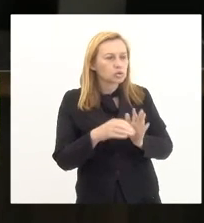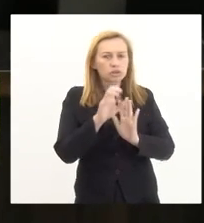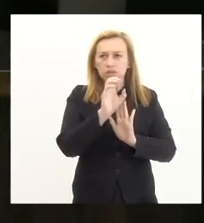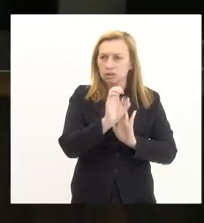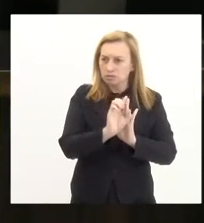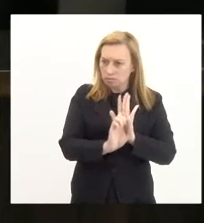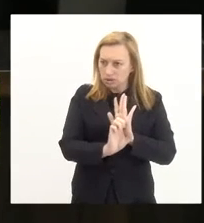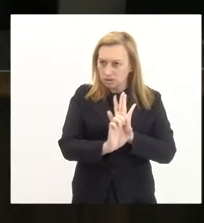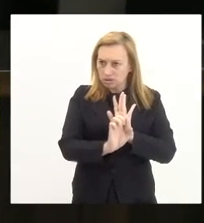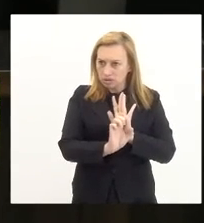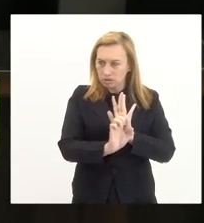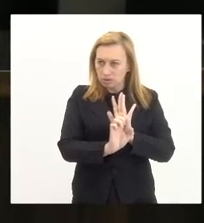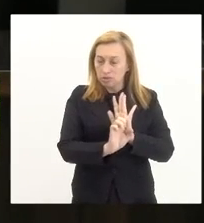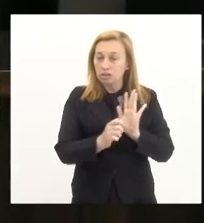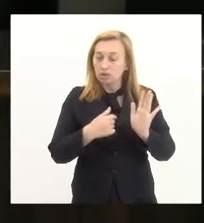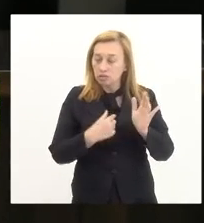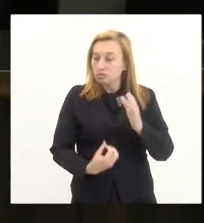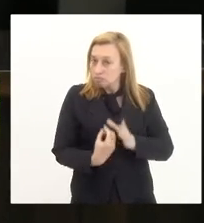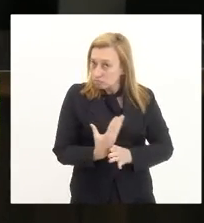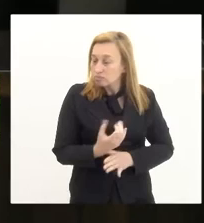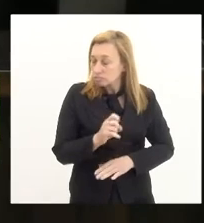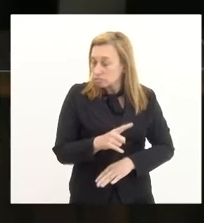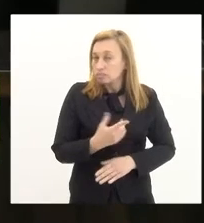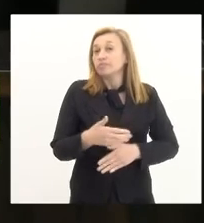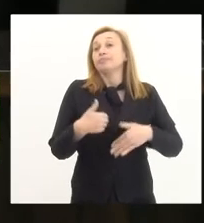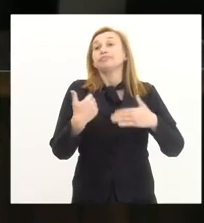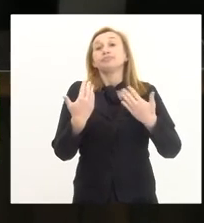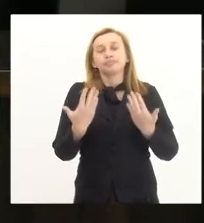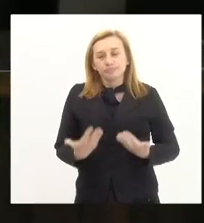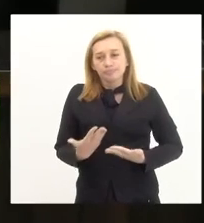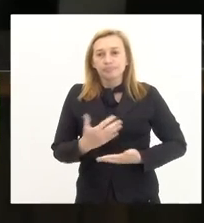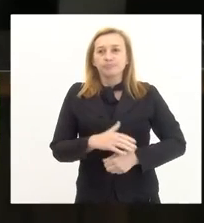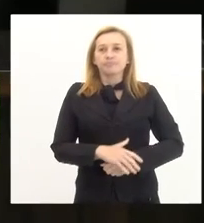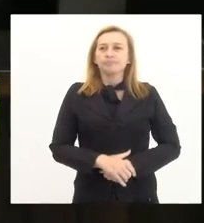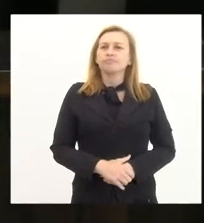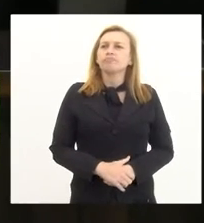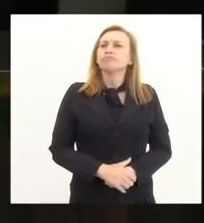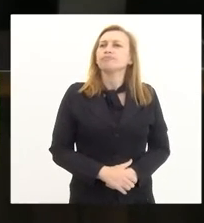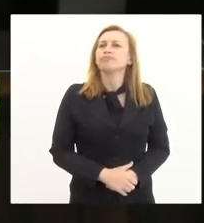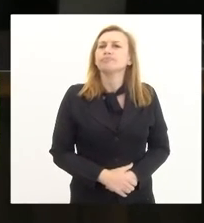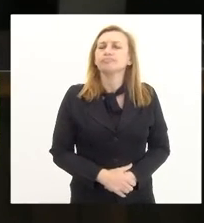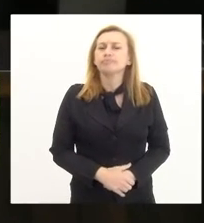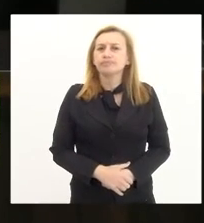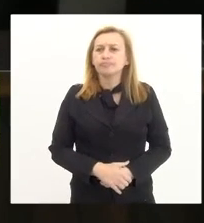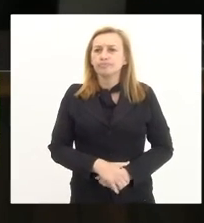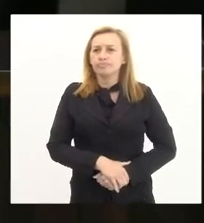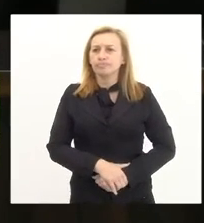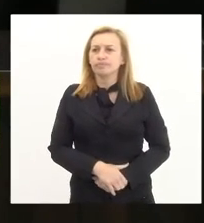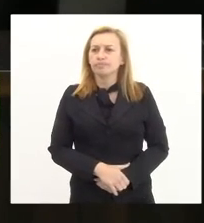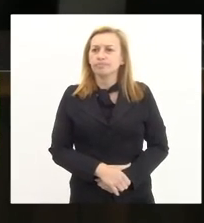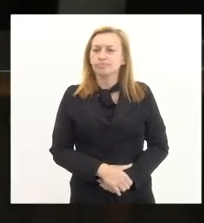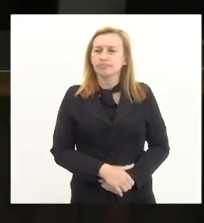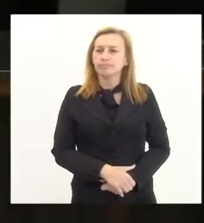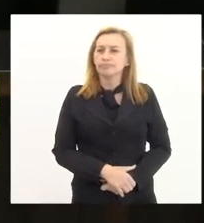emendas que fiz tão queria e é